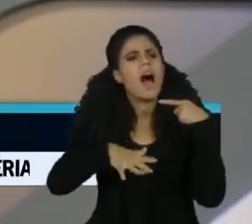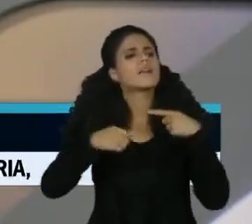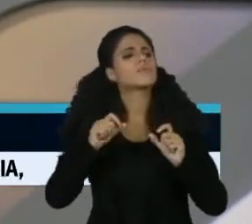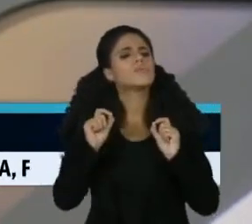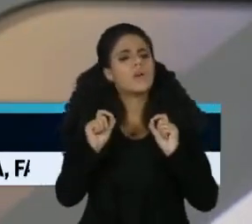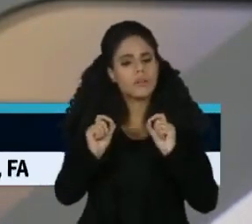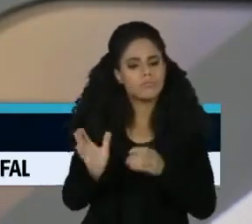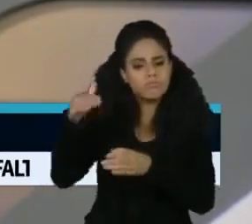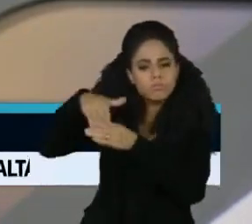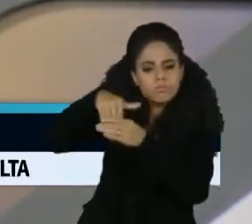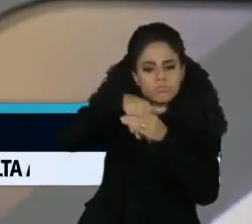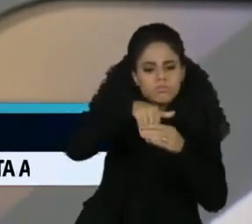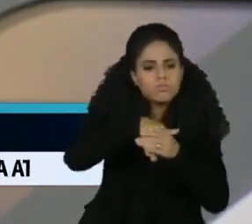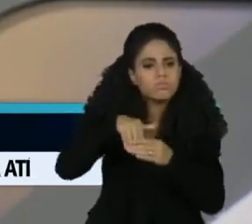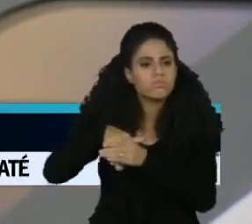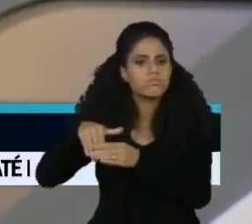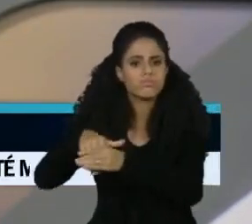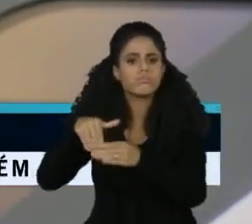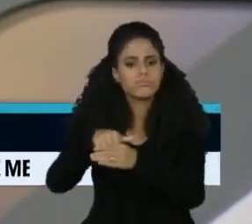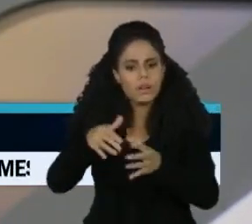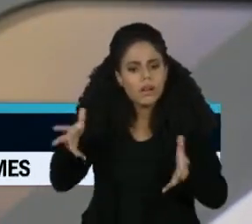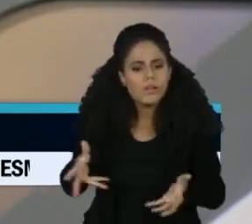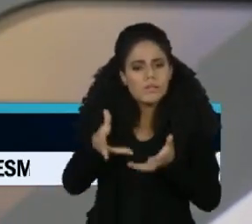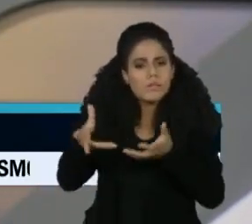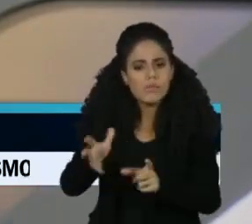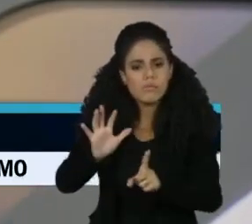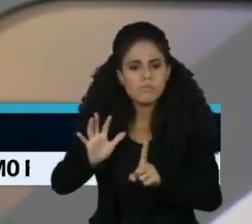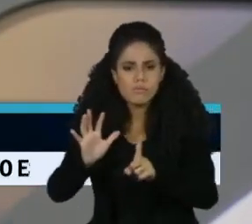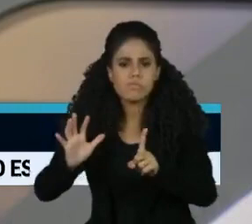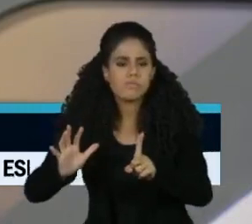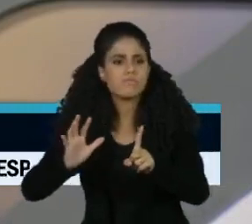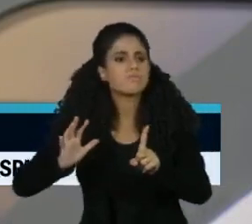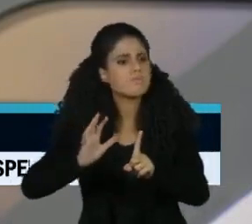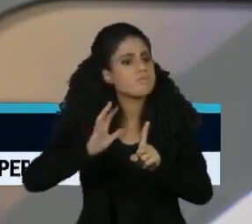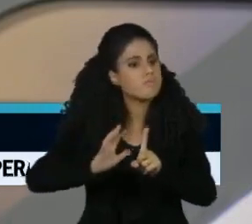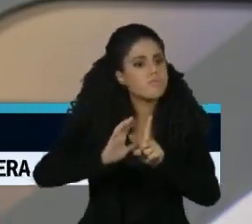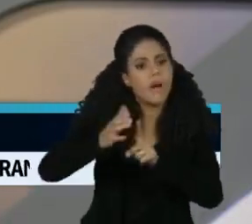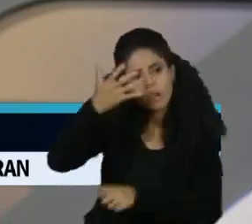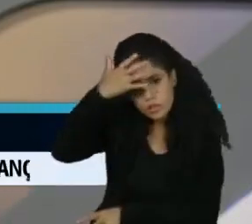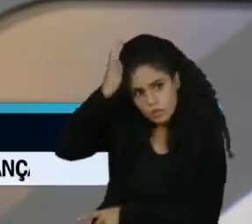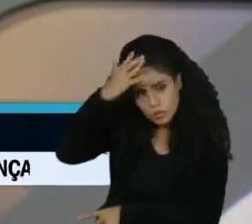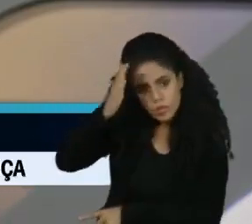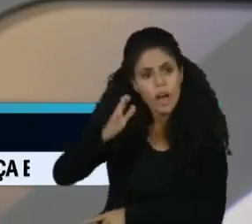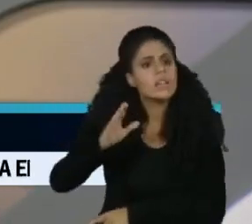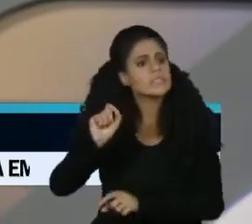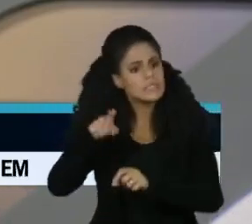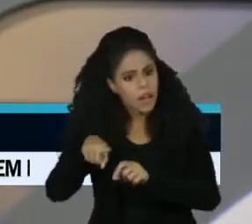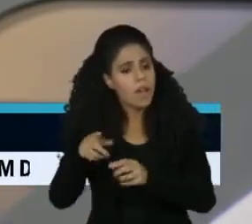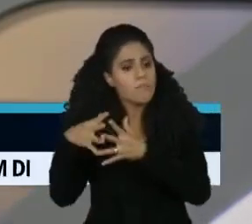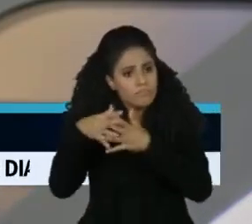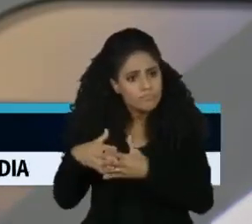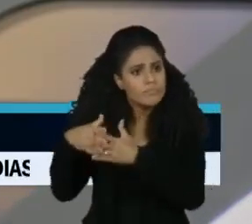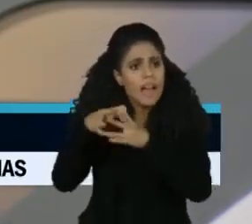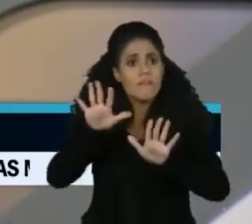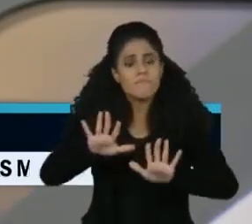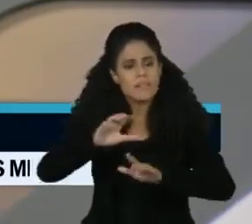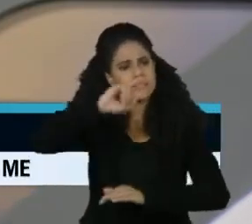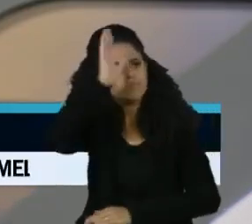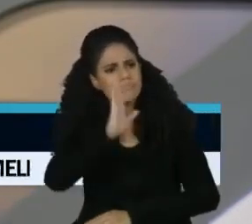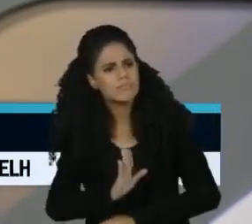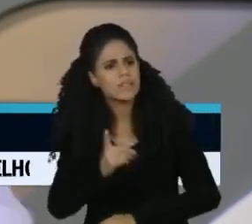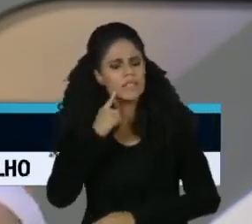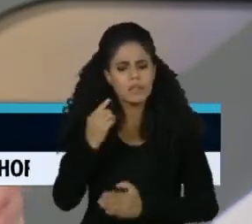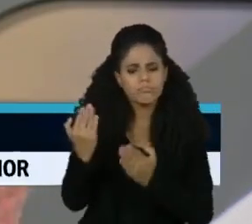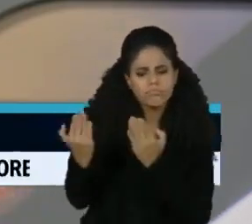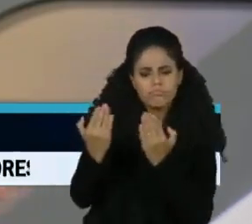na eleição do Trump nos Estados Unidos, influenciaram a eleição americana, e aqui no Brasil há muita suspeita sobre